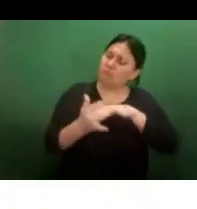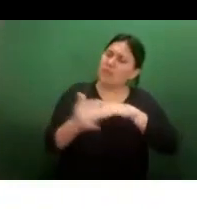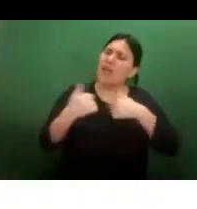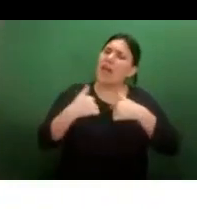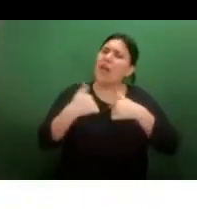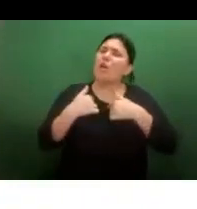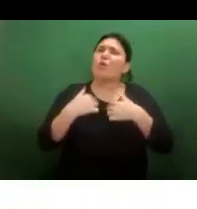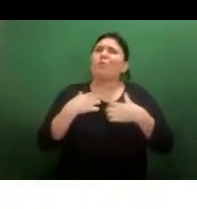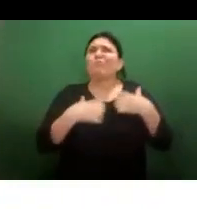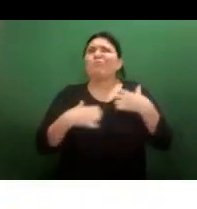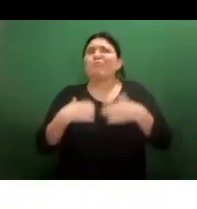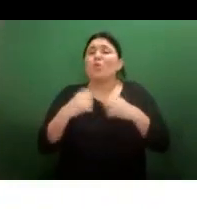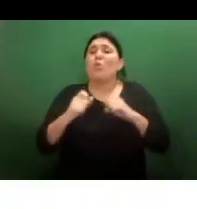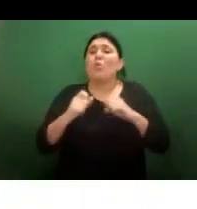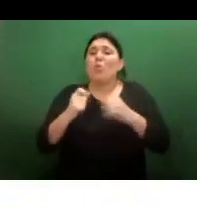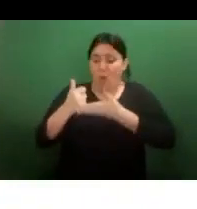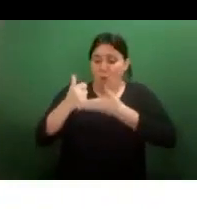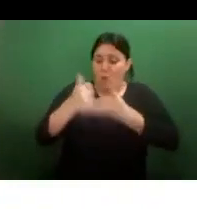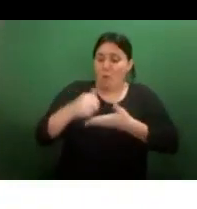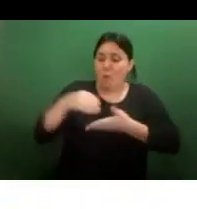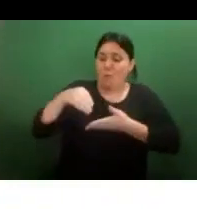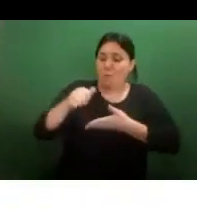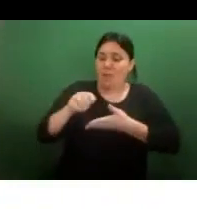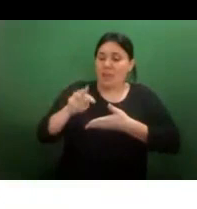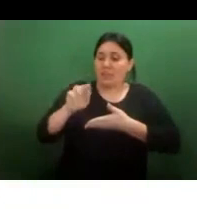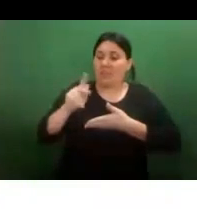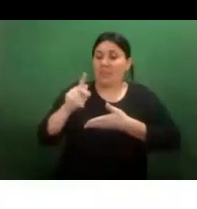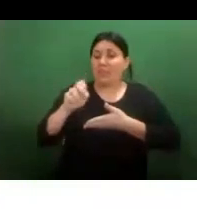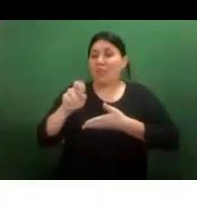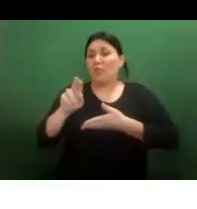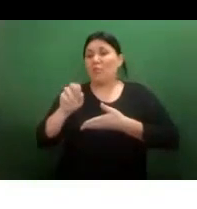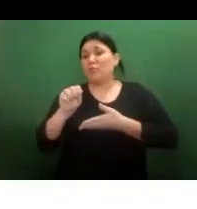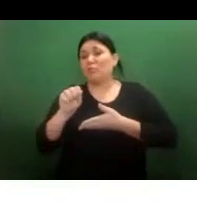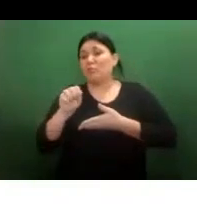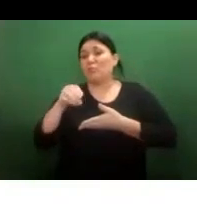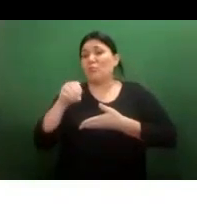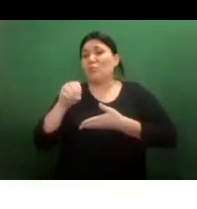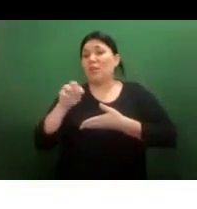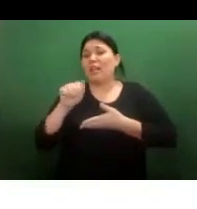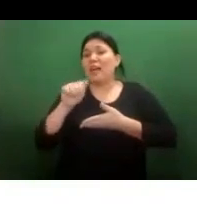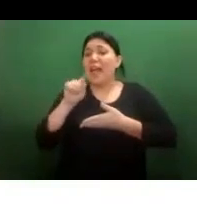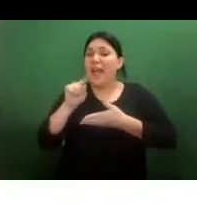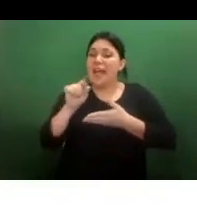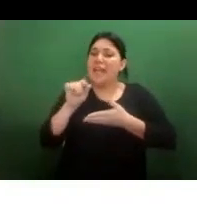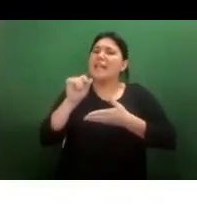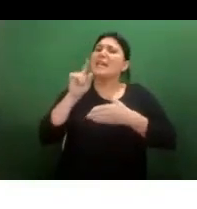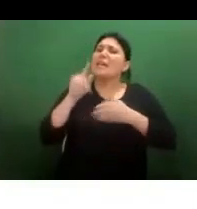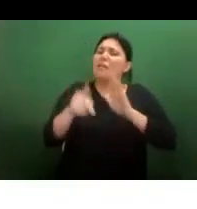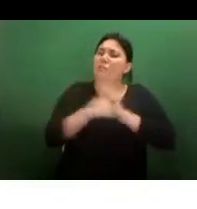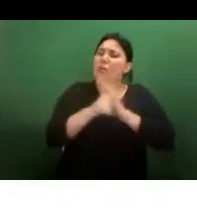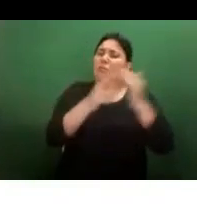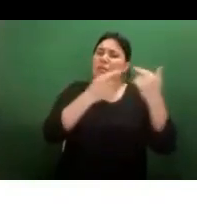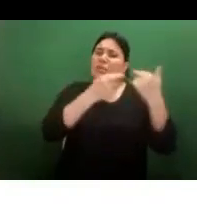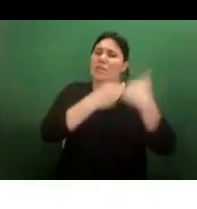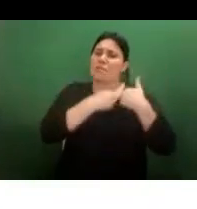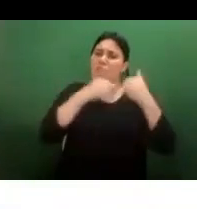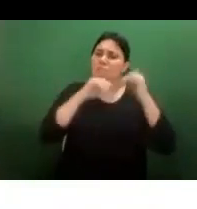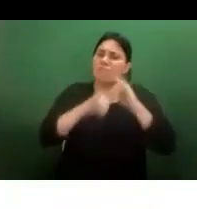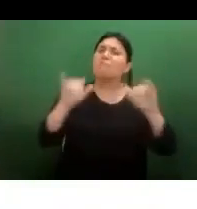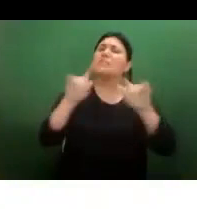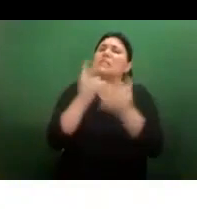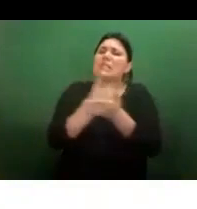o suporte do Matheus Mota, chefe do Núcleo de Ação e Difusão Cultural, que também foi incansável e me atendeu